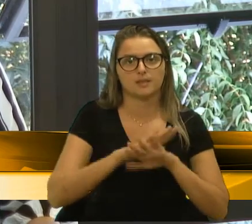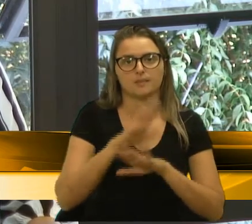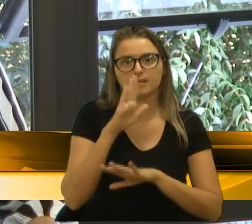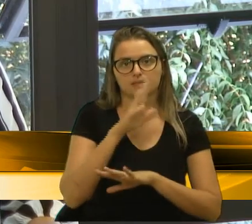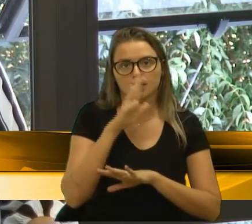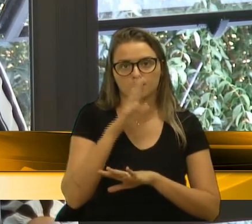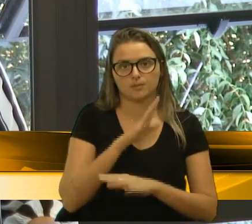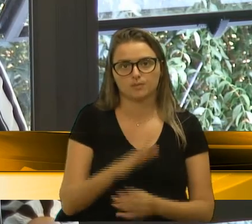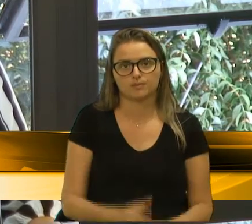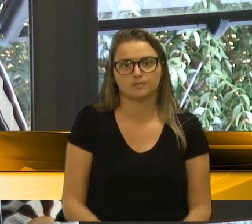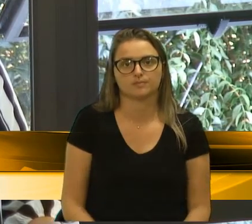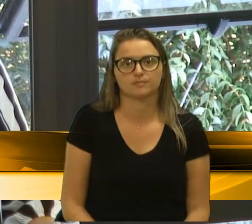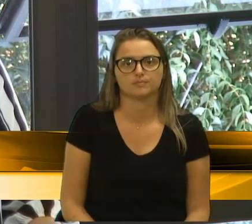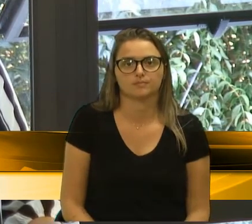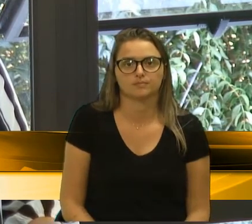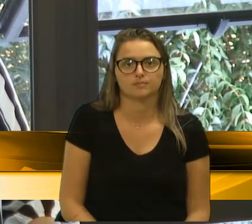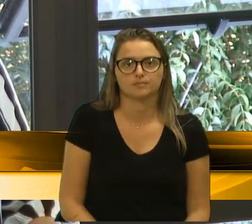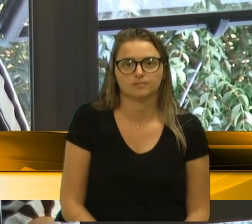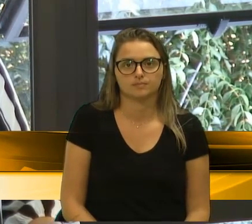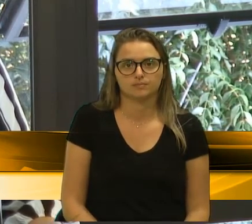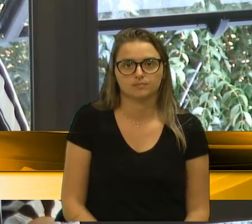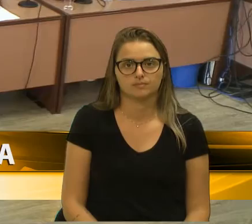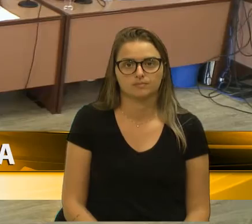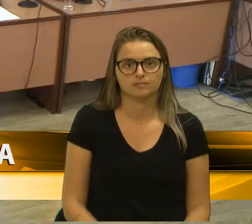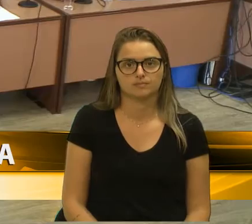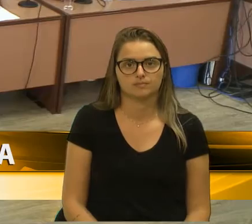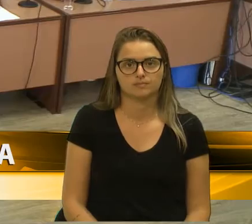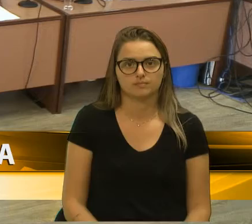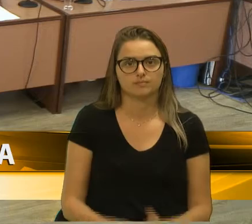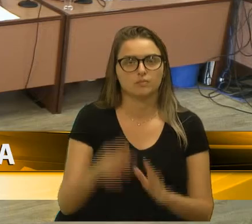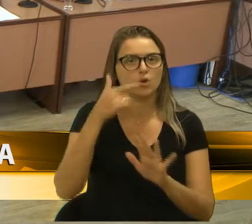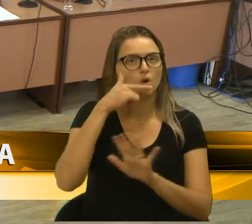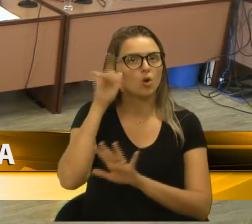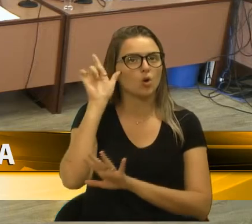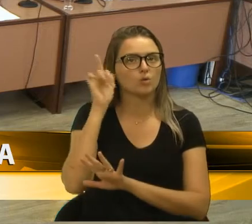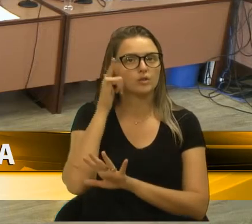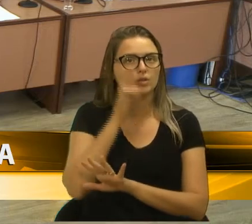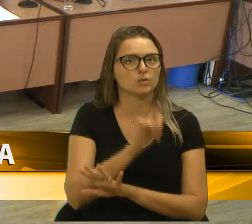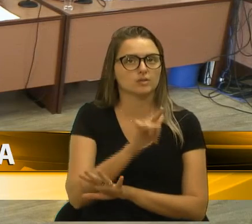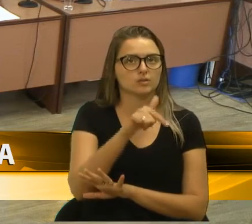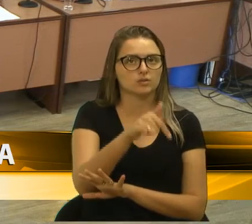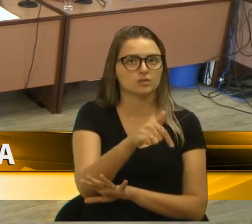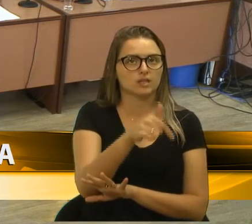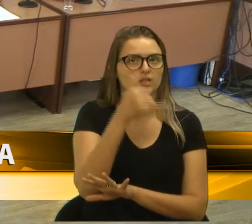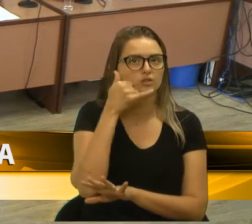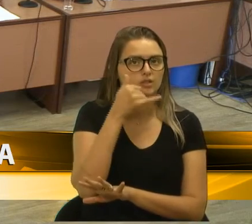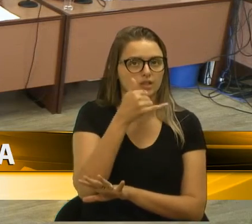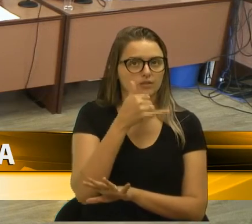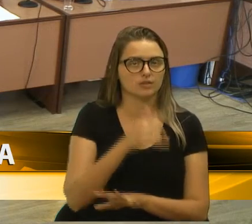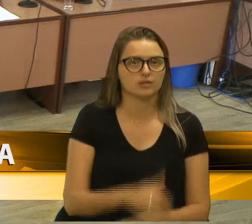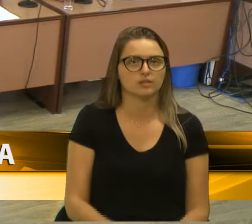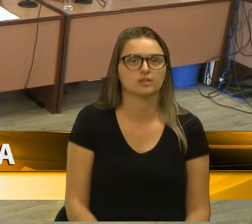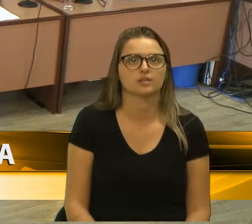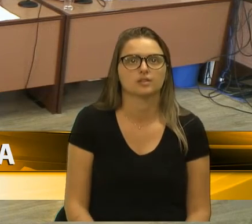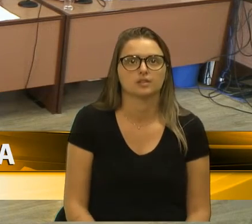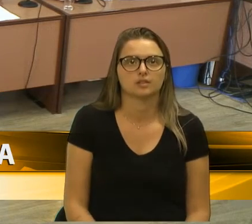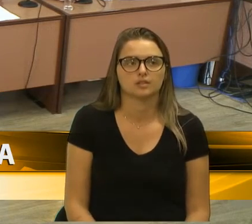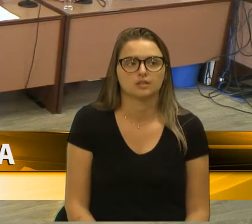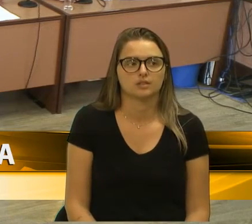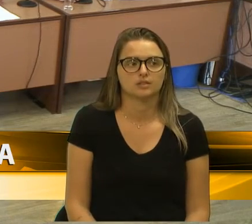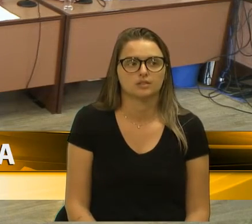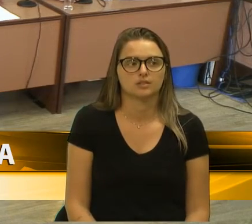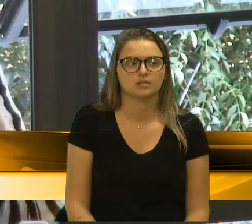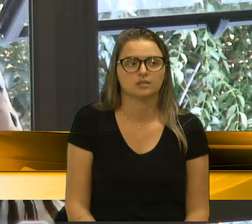já conseguiu ontem 7 telefones. 7 telefones. Uhum. A gente já saiu com 7 telefones. Uhum. Porque